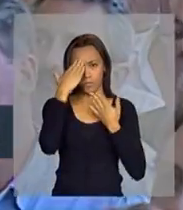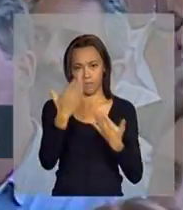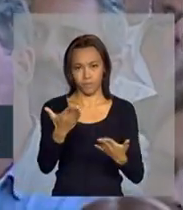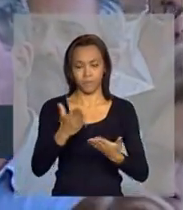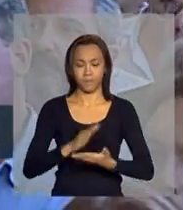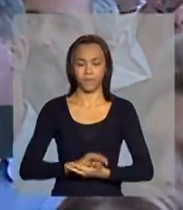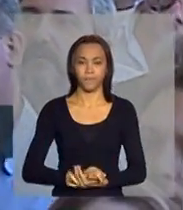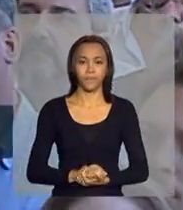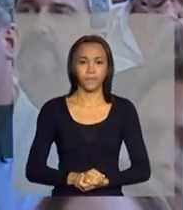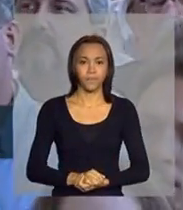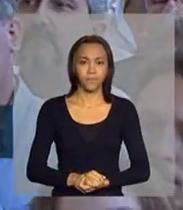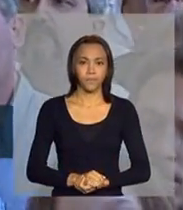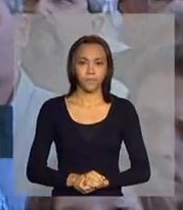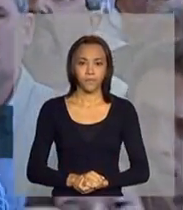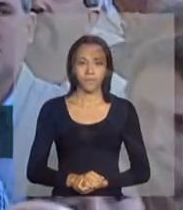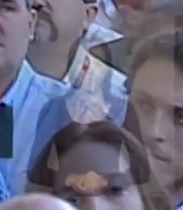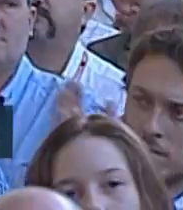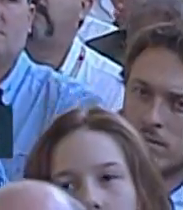obrigado.